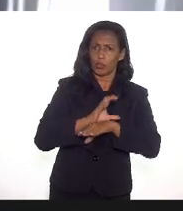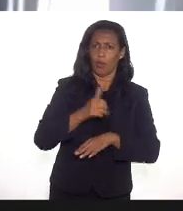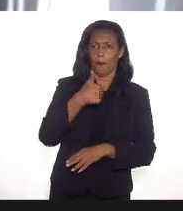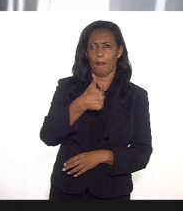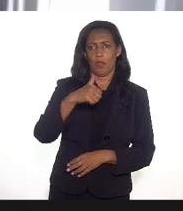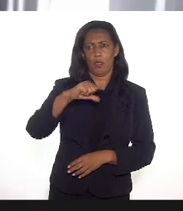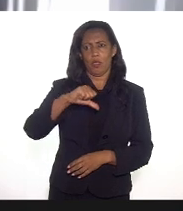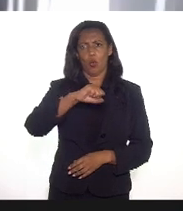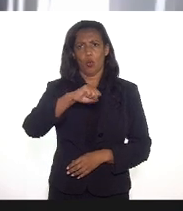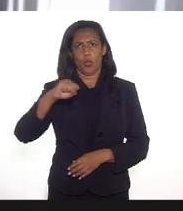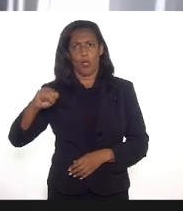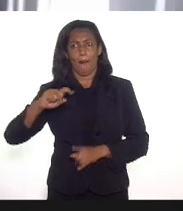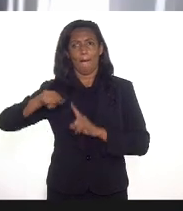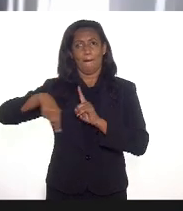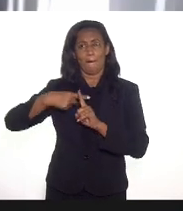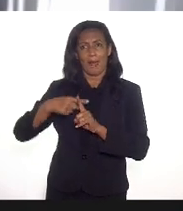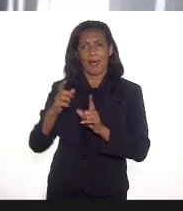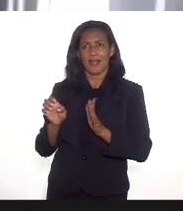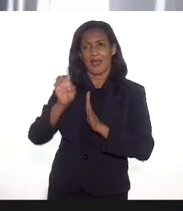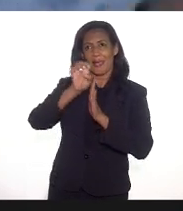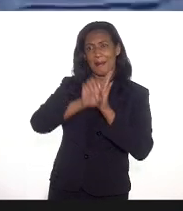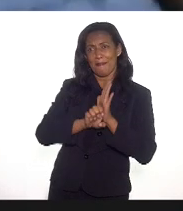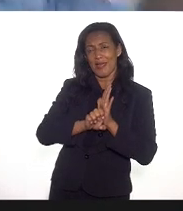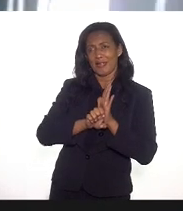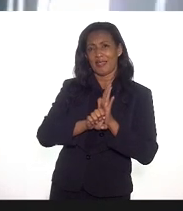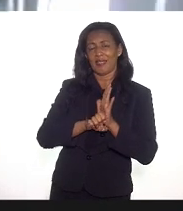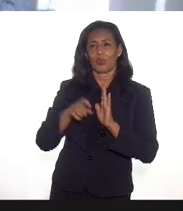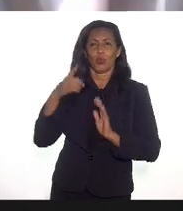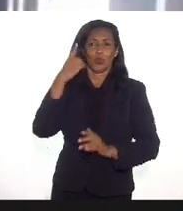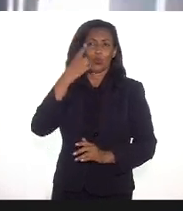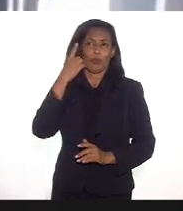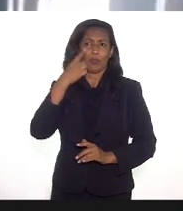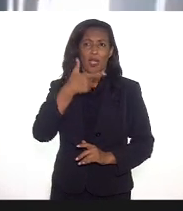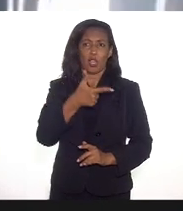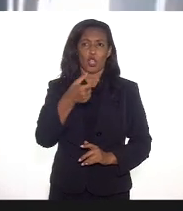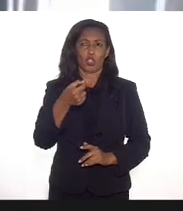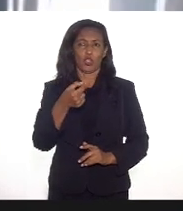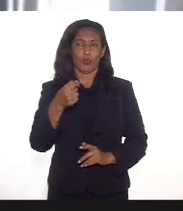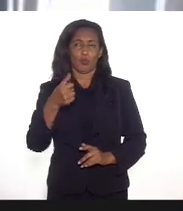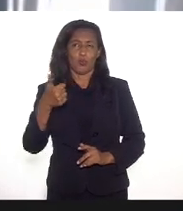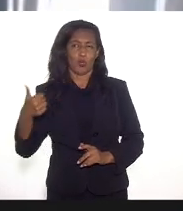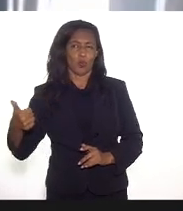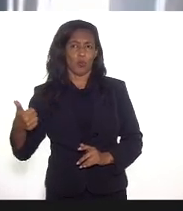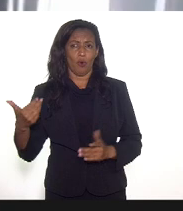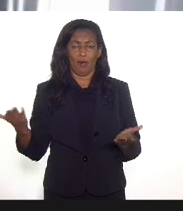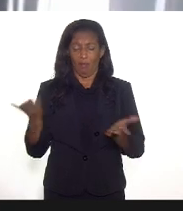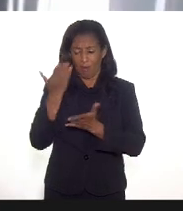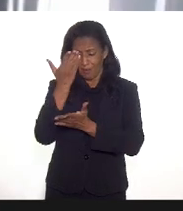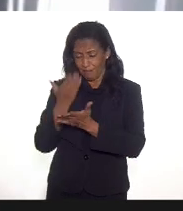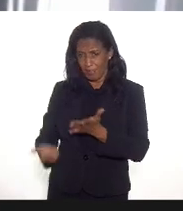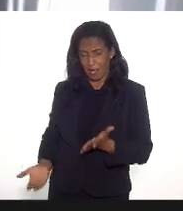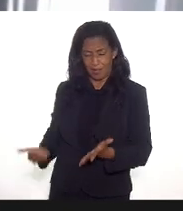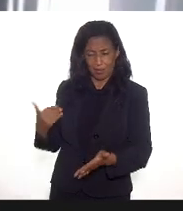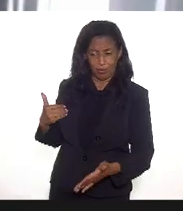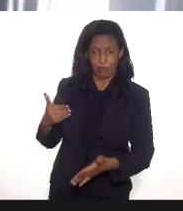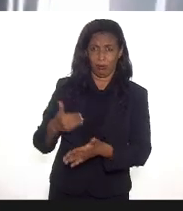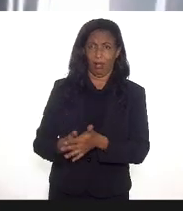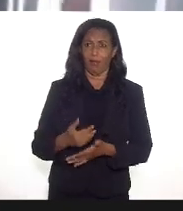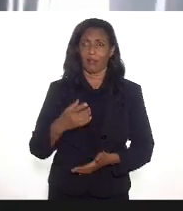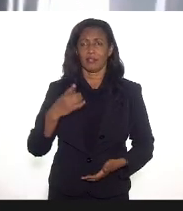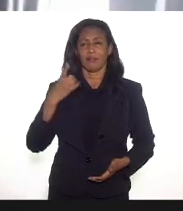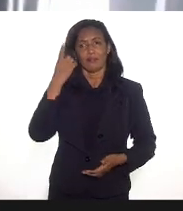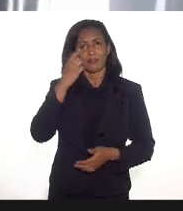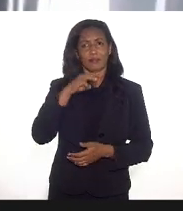do deputado Márcio Forte em 2001. Ou seja, nós tivemos agora uma perda muito grave, recente, deputada Marta Rocha,